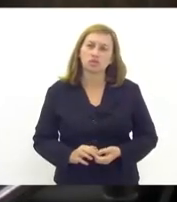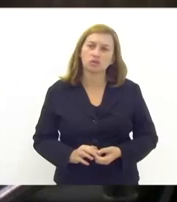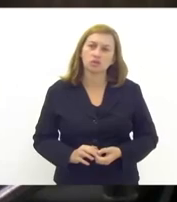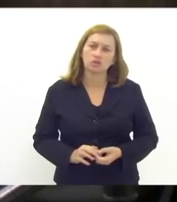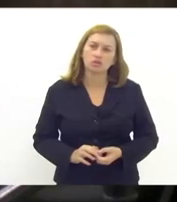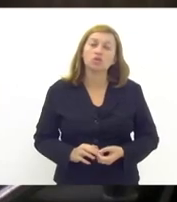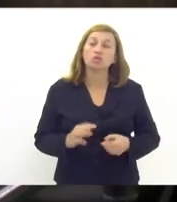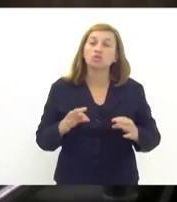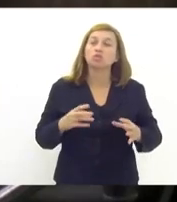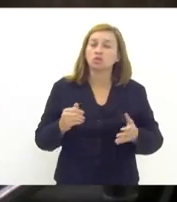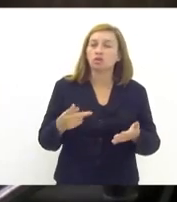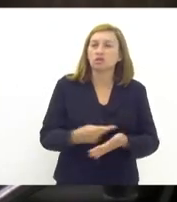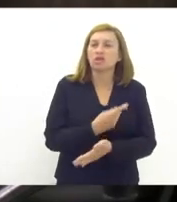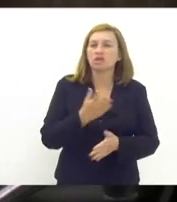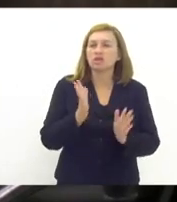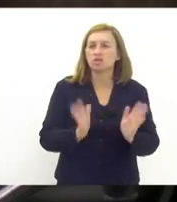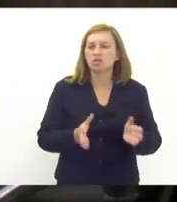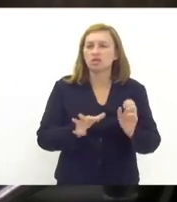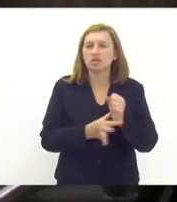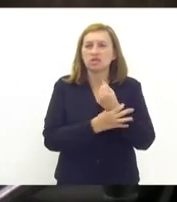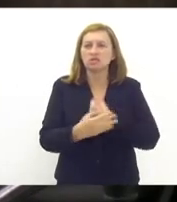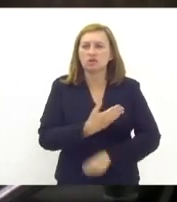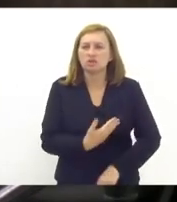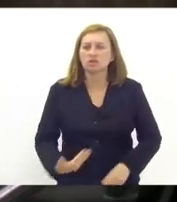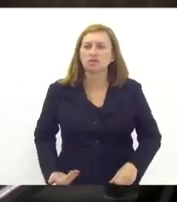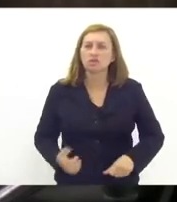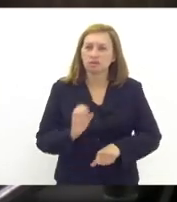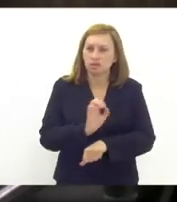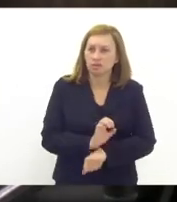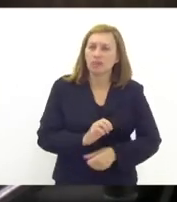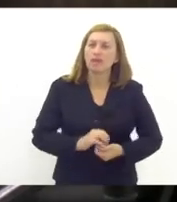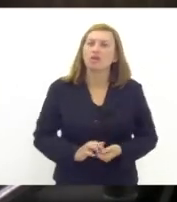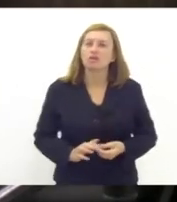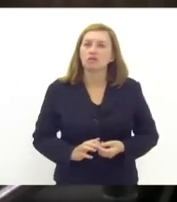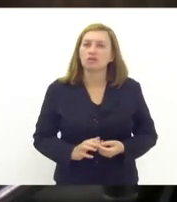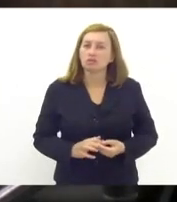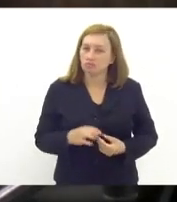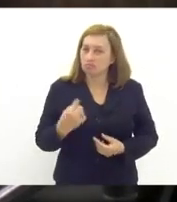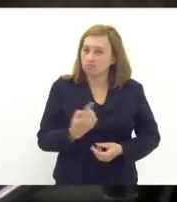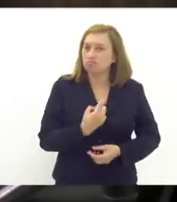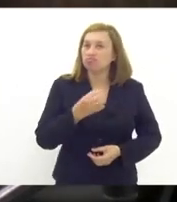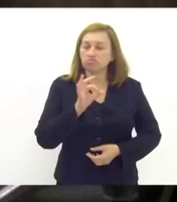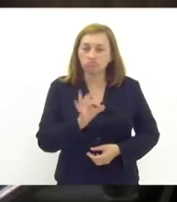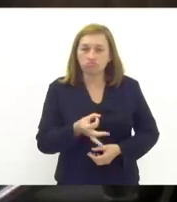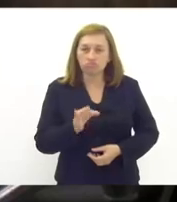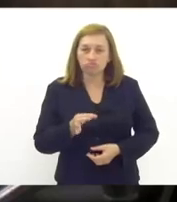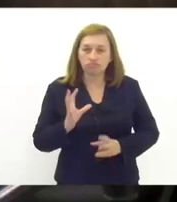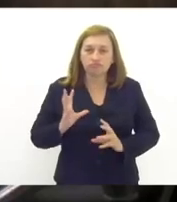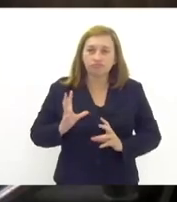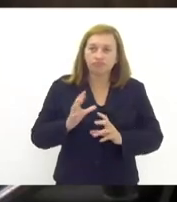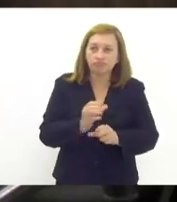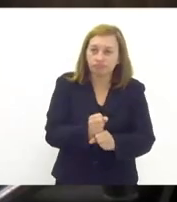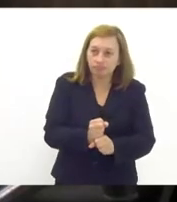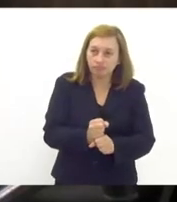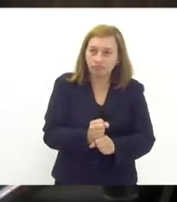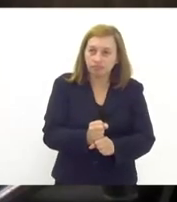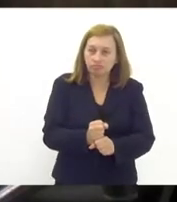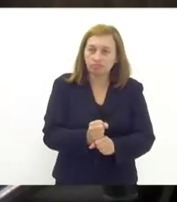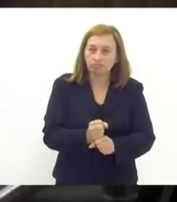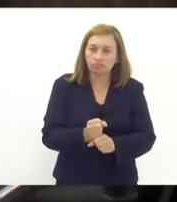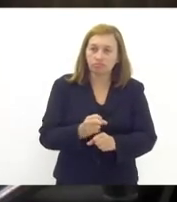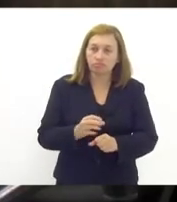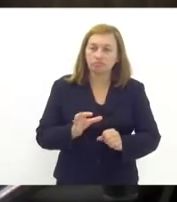que acontecem hoje na segurança pública desse Estado. E nós, evidentemente, nos somamos às forças